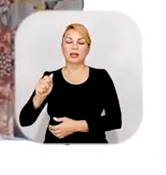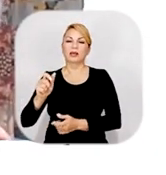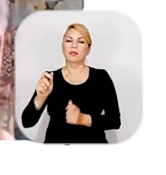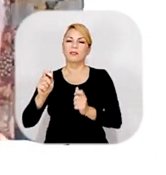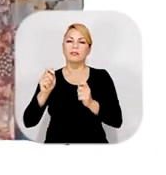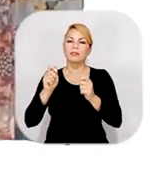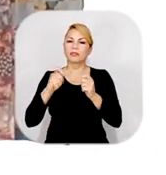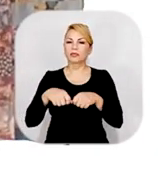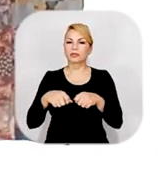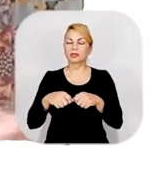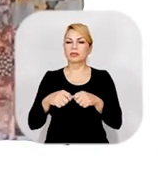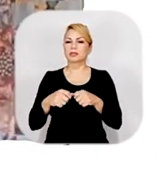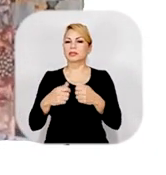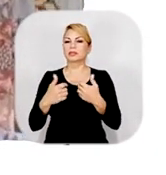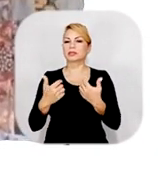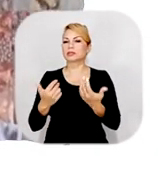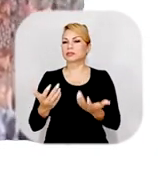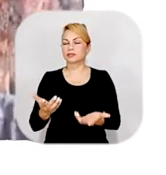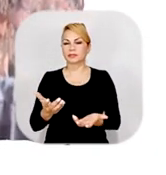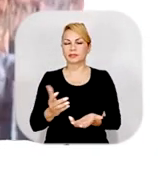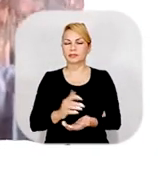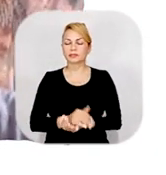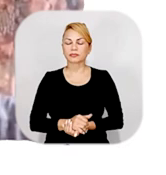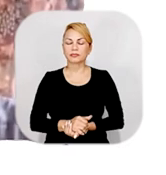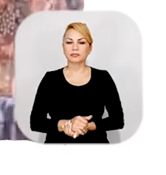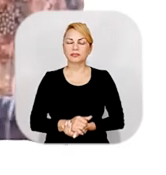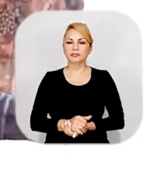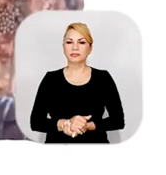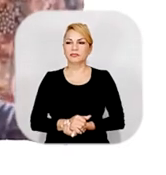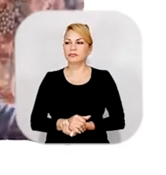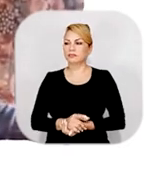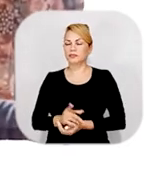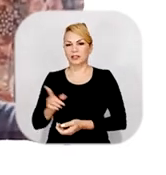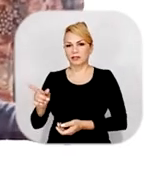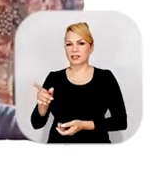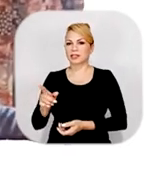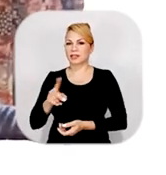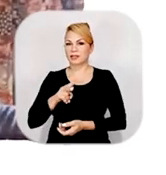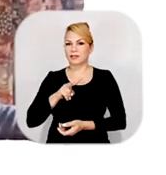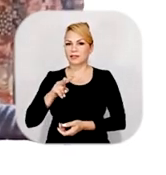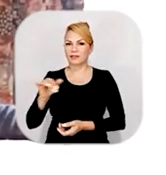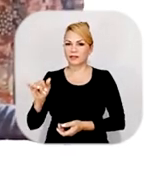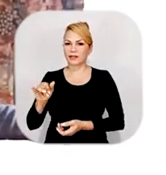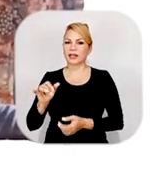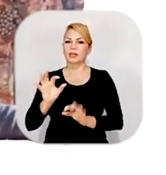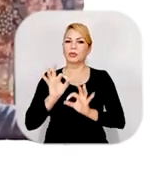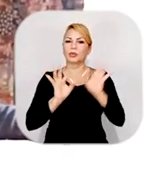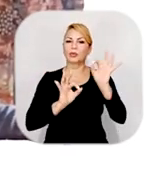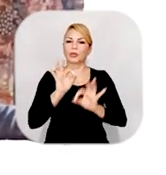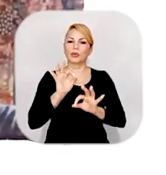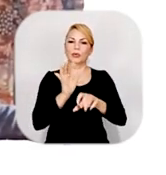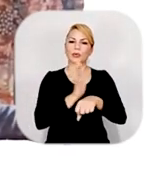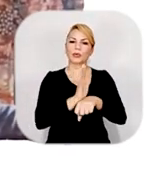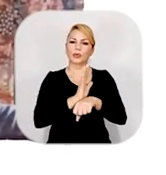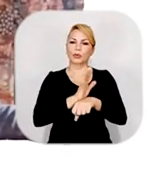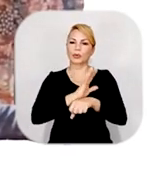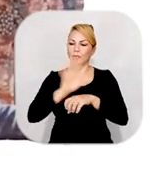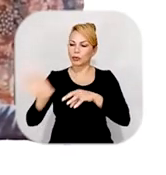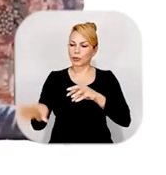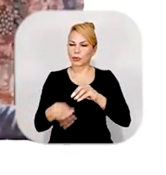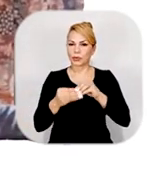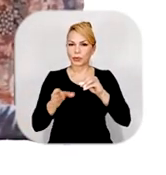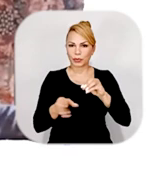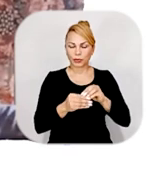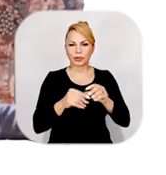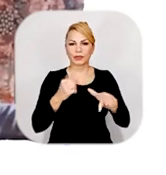apontar um diálogo no sentido de que você vai construir um filme também com novos fragmentos, vai fazer um trabalho de